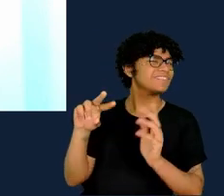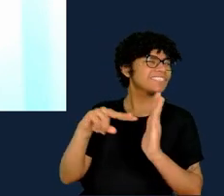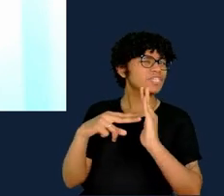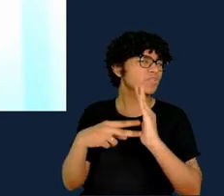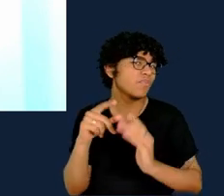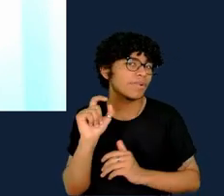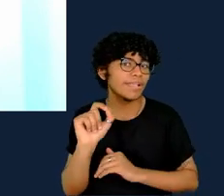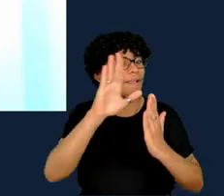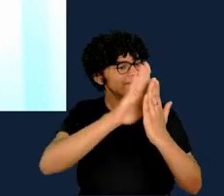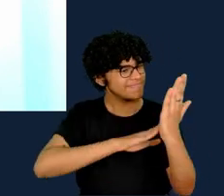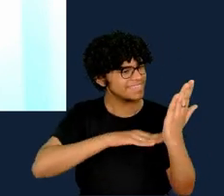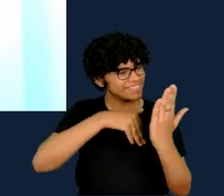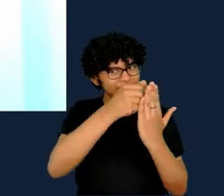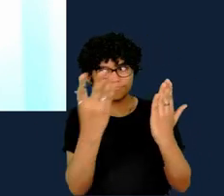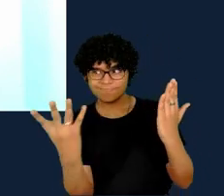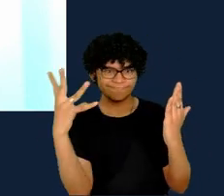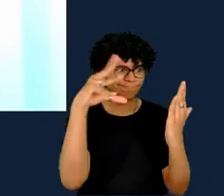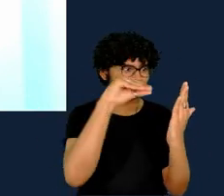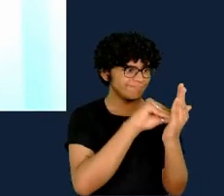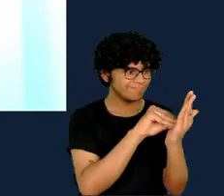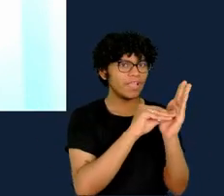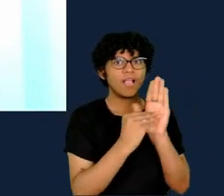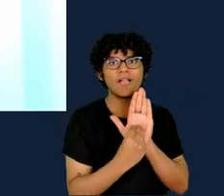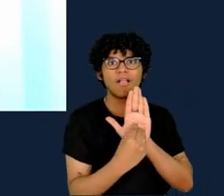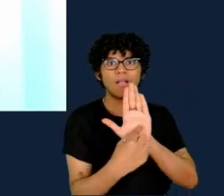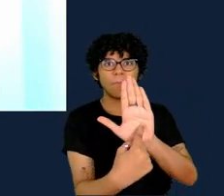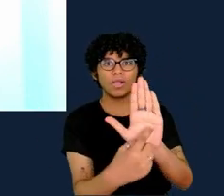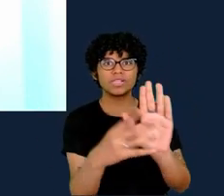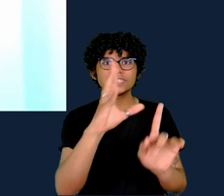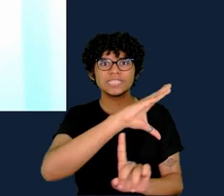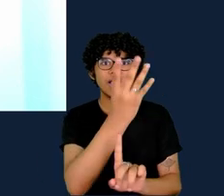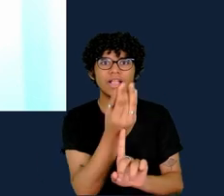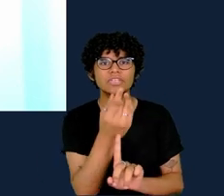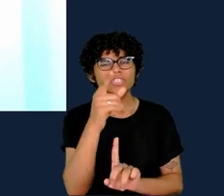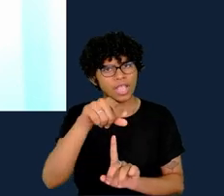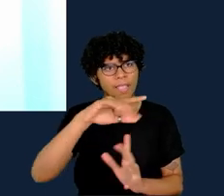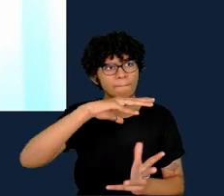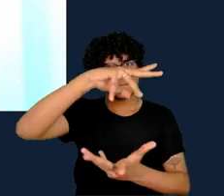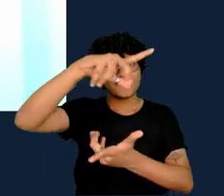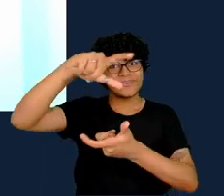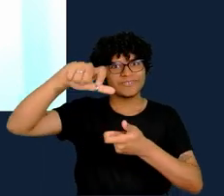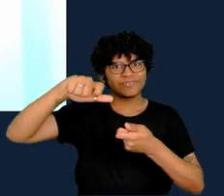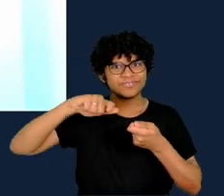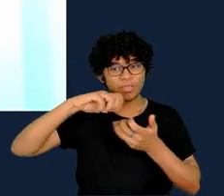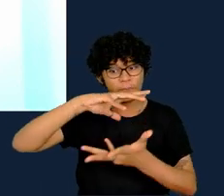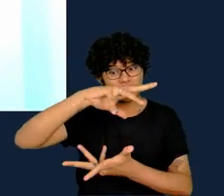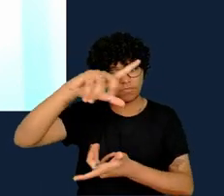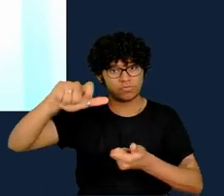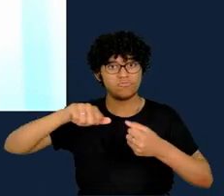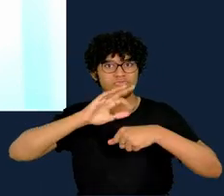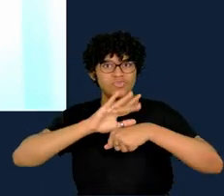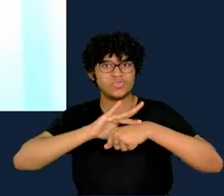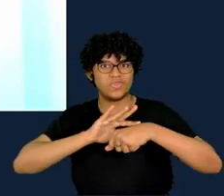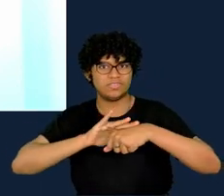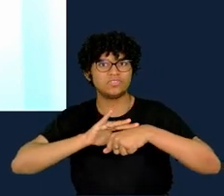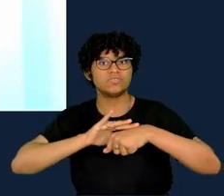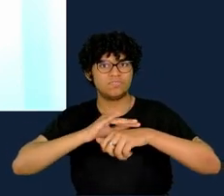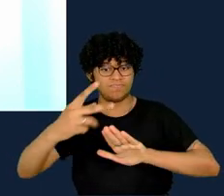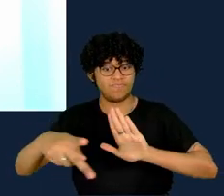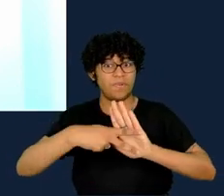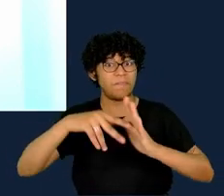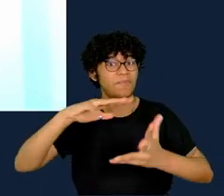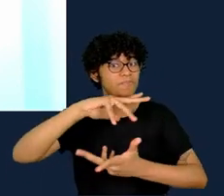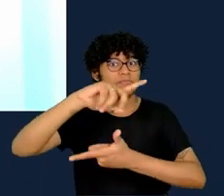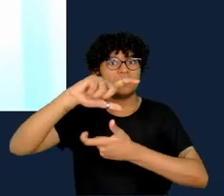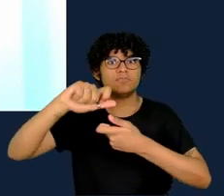dentro das minhas limitações, eu via que era uma visão muito global, assim, como se o mundo estivesse doente. Né? O outro líder indígena,